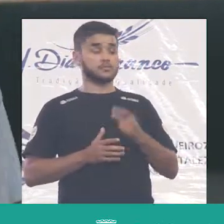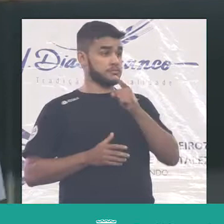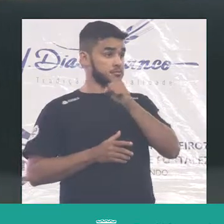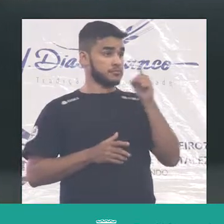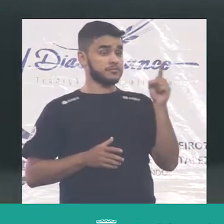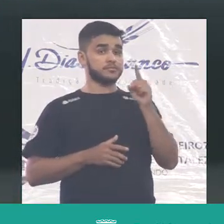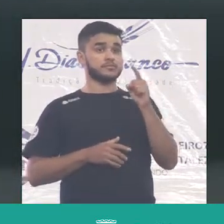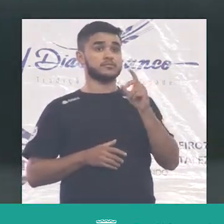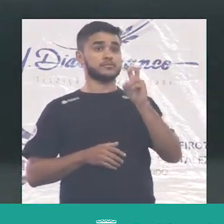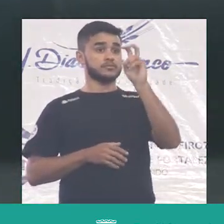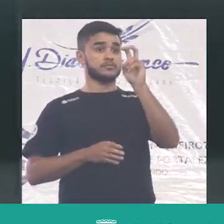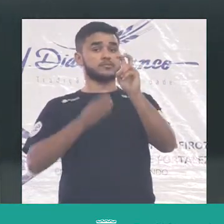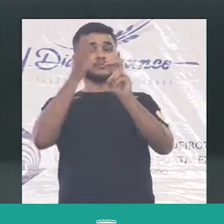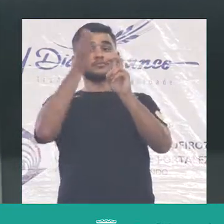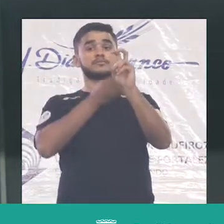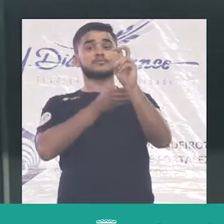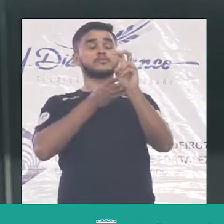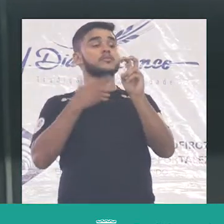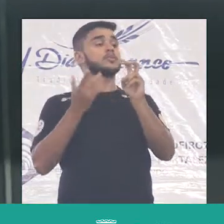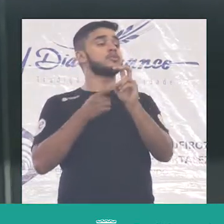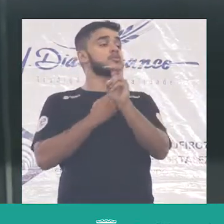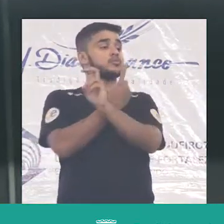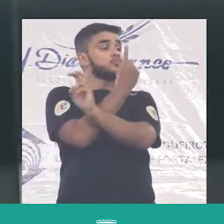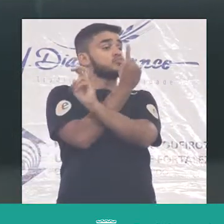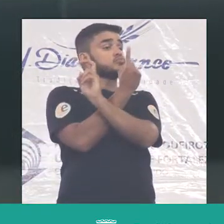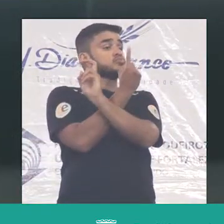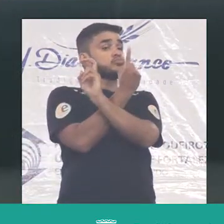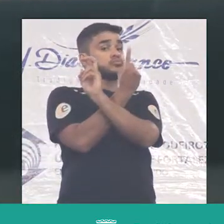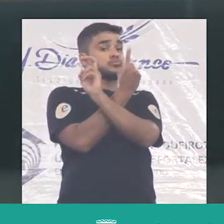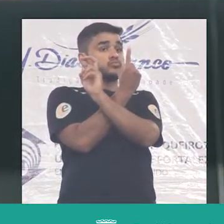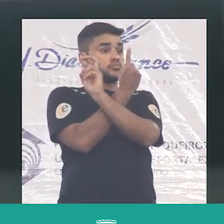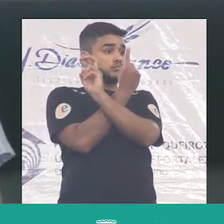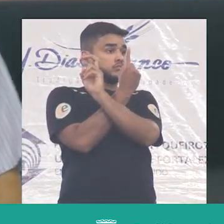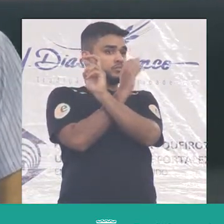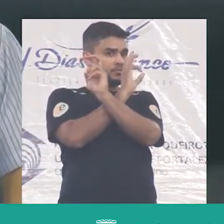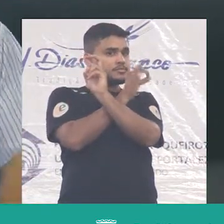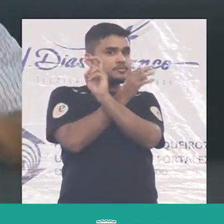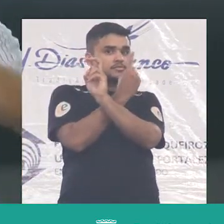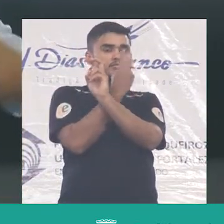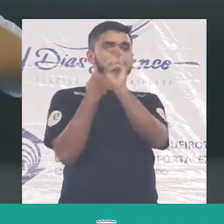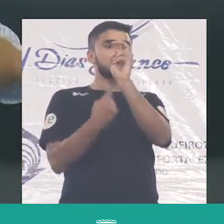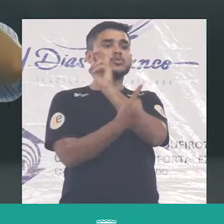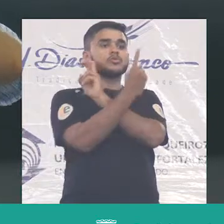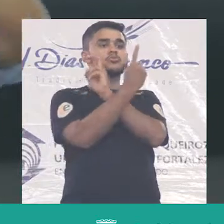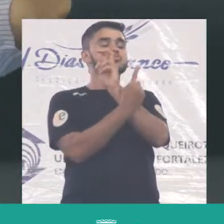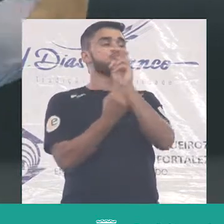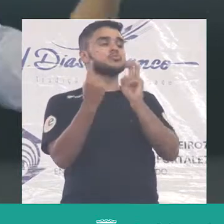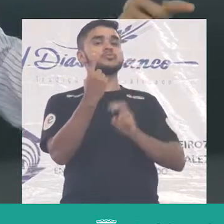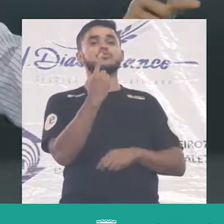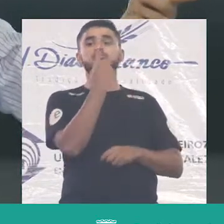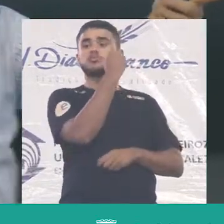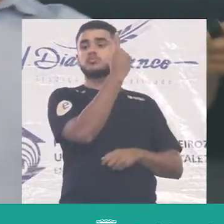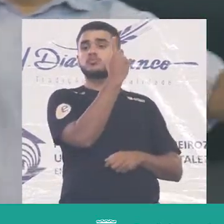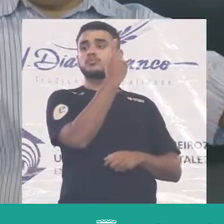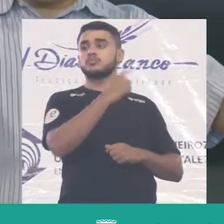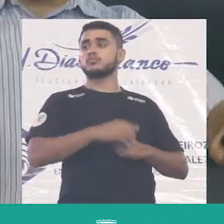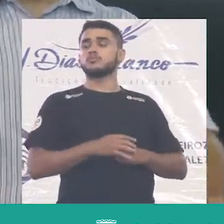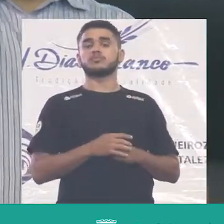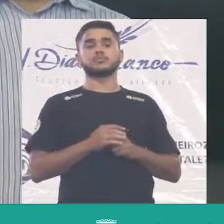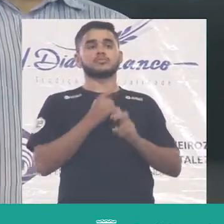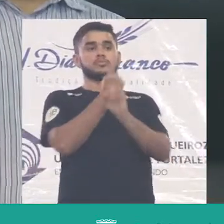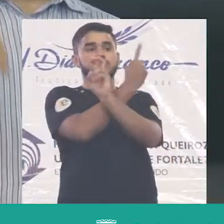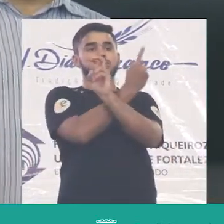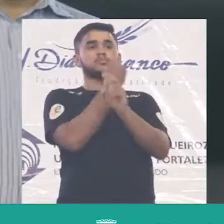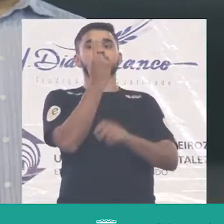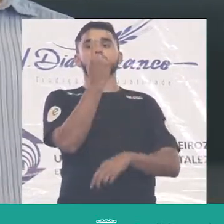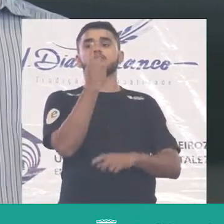Quando você riscou o 5, o que foi que sobrou no número? Não foi o número 1? O que vem depois do número 1? 2. Quanto